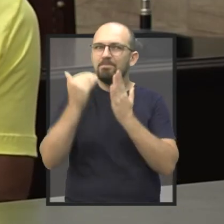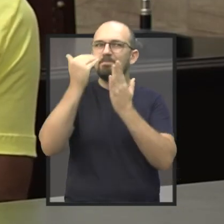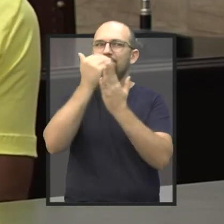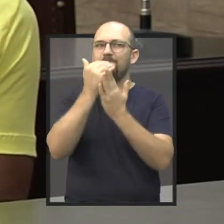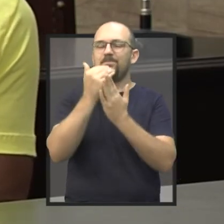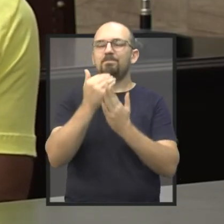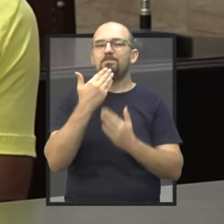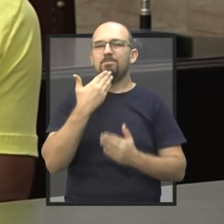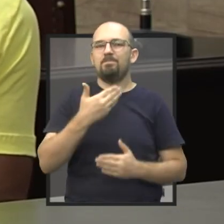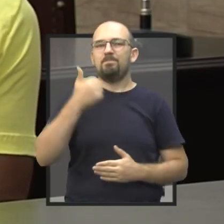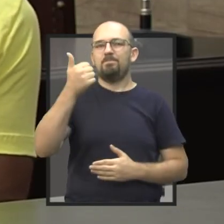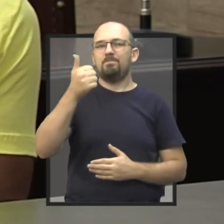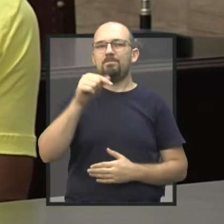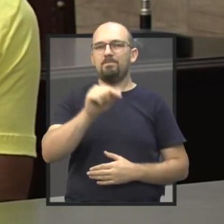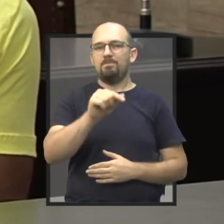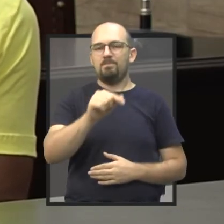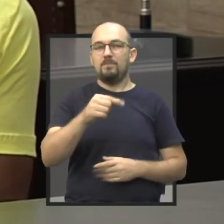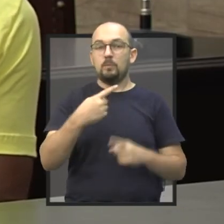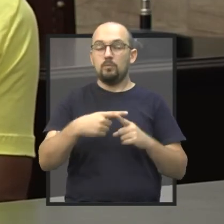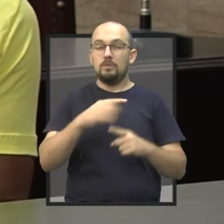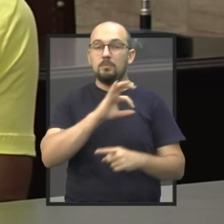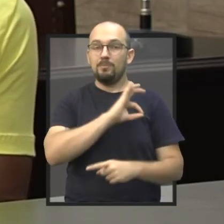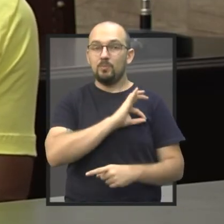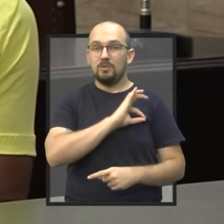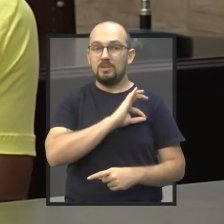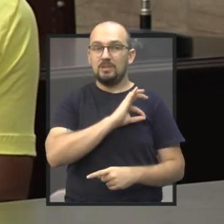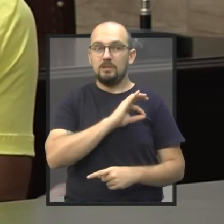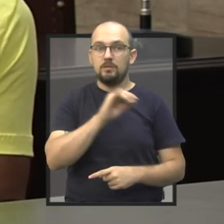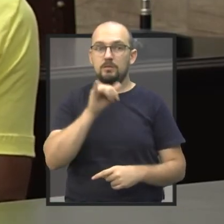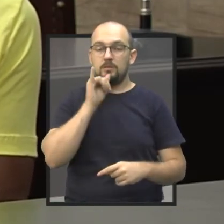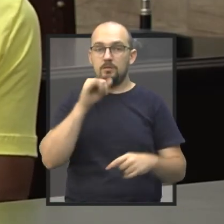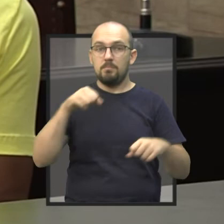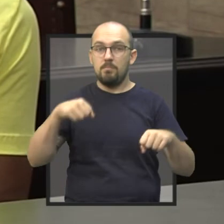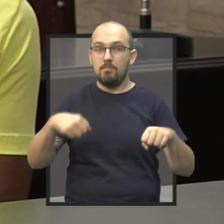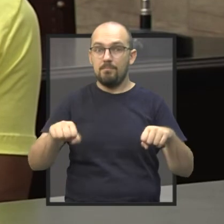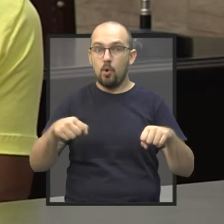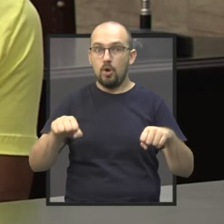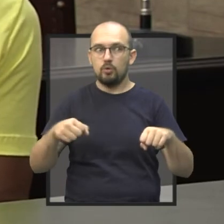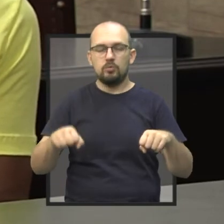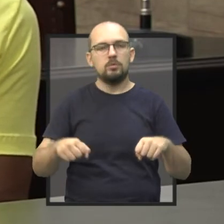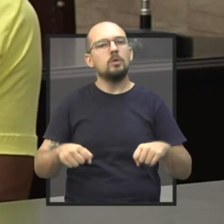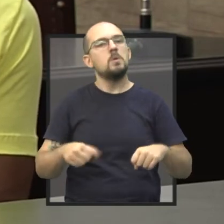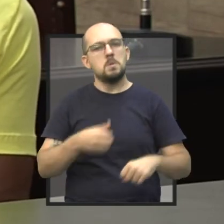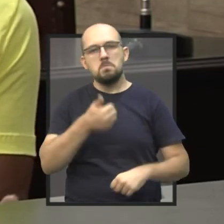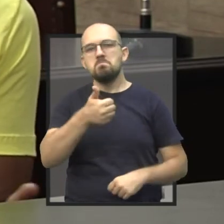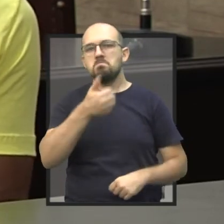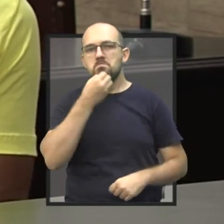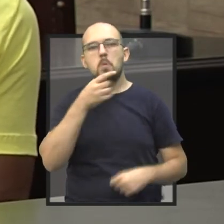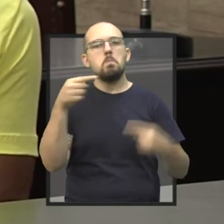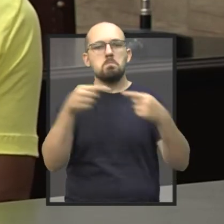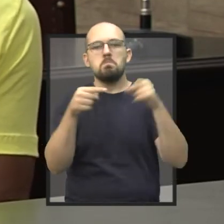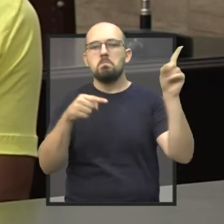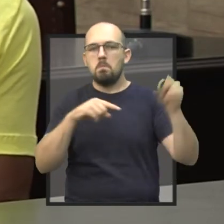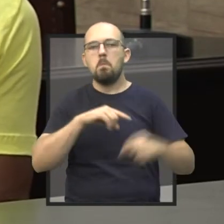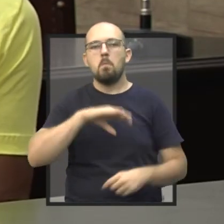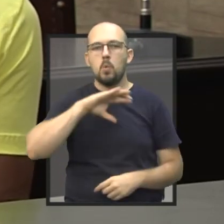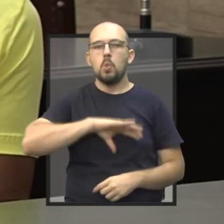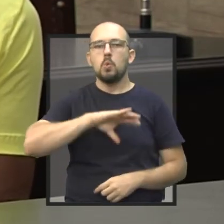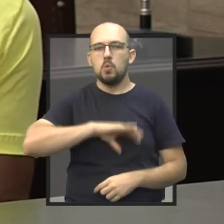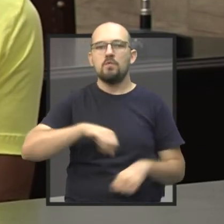eu continuo achando que a polícia com ronda de moto, ela surge muito efeito lá no distrito